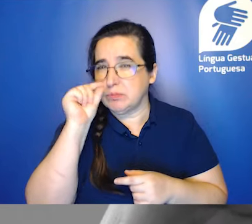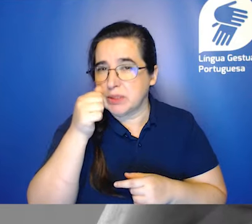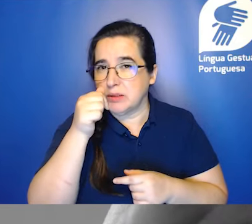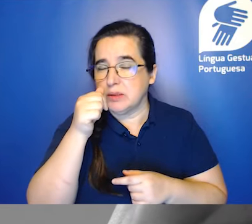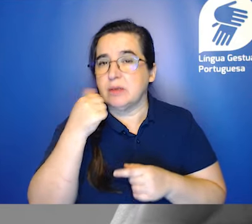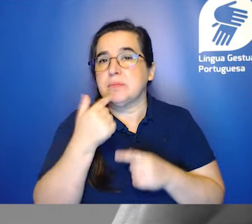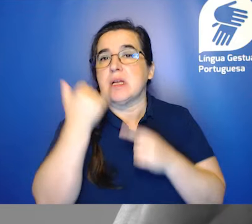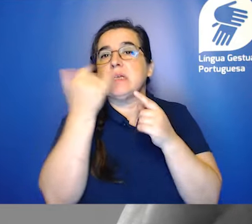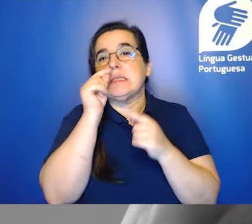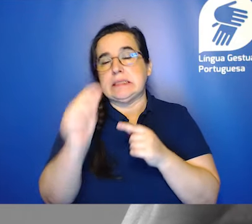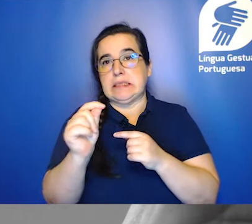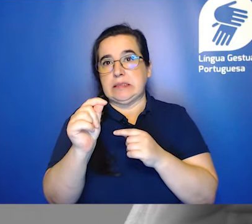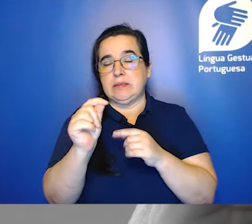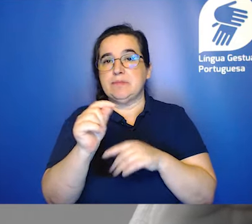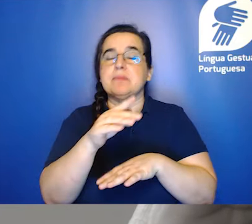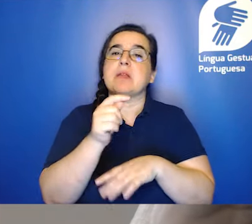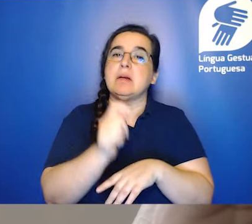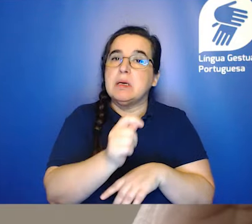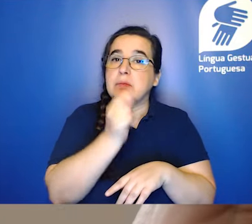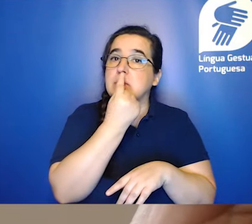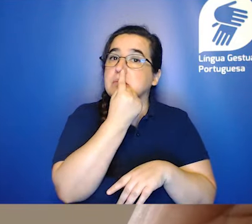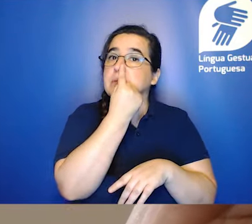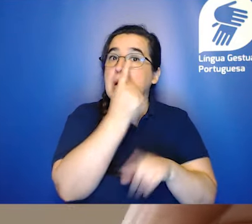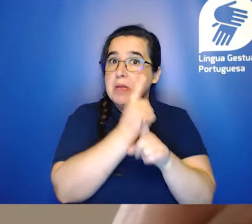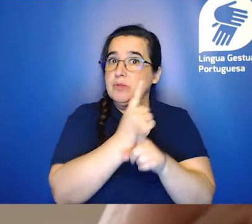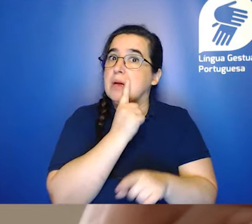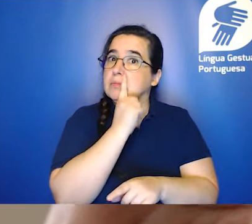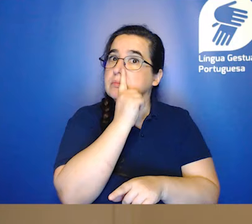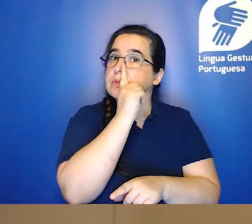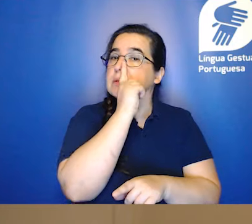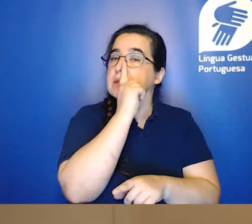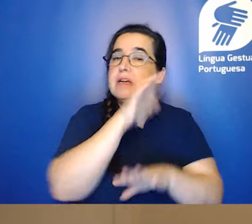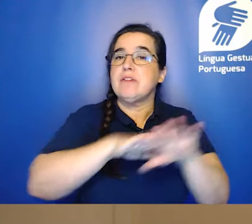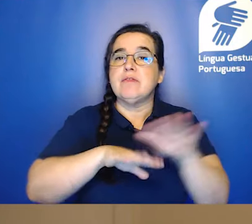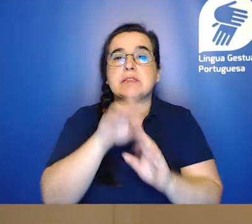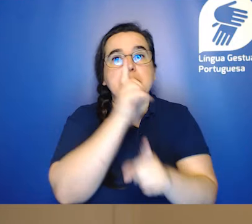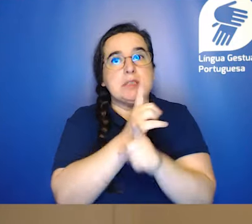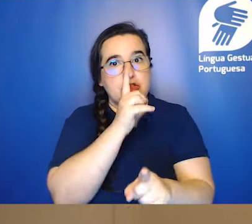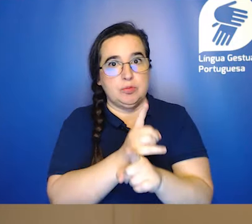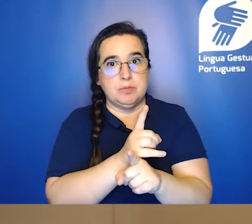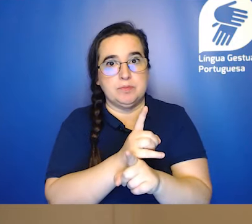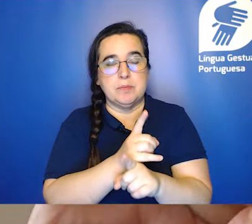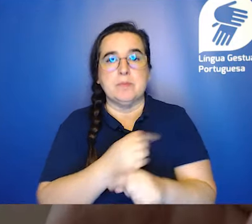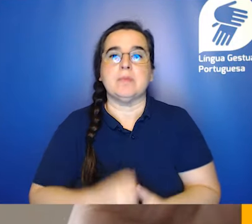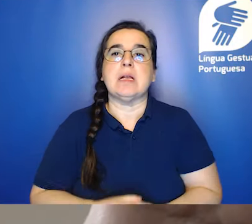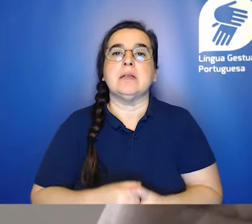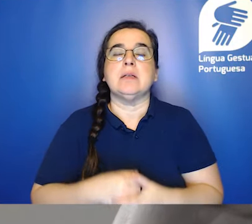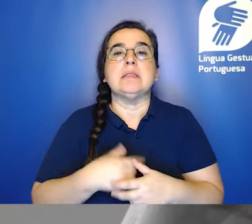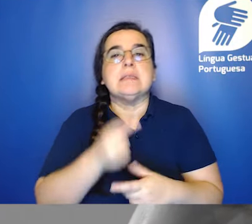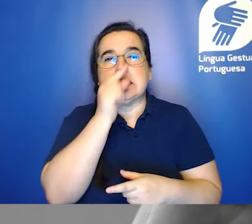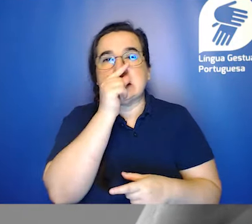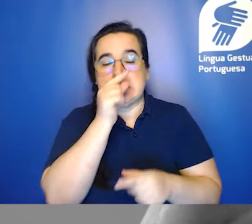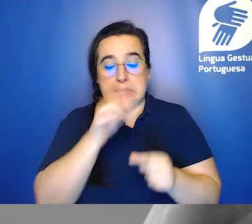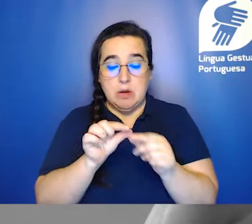menos 4 vezes contra as paredes internas do nariz e retire. Insira a mesma zaragatoa na outra narina